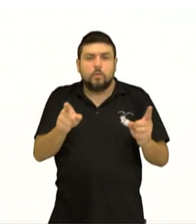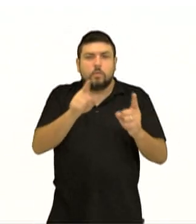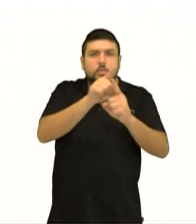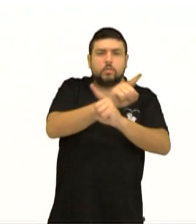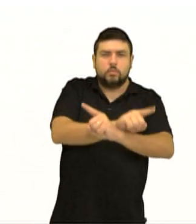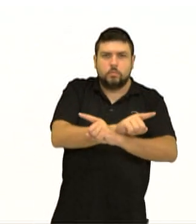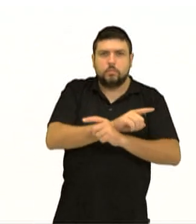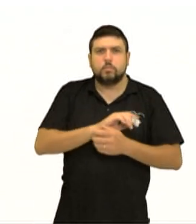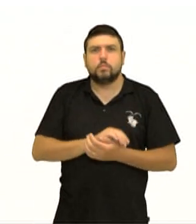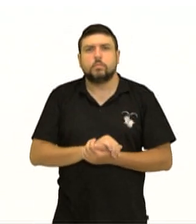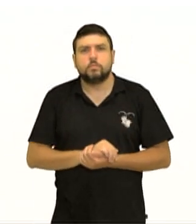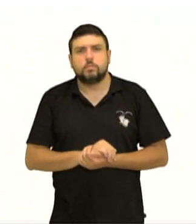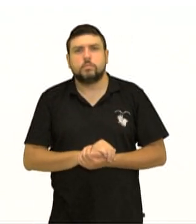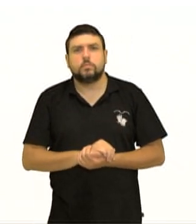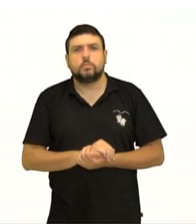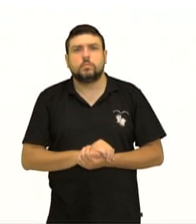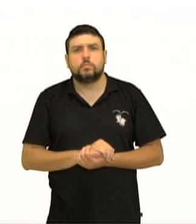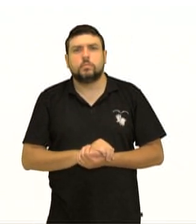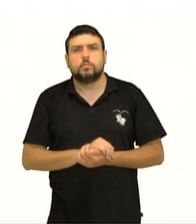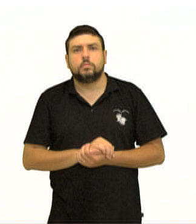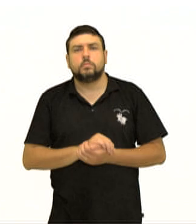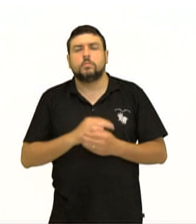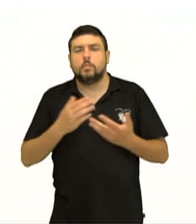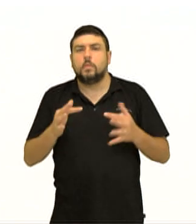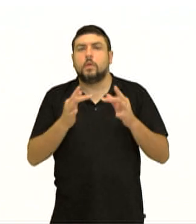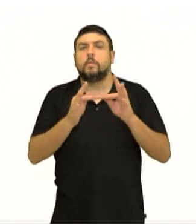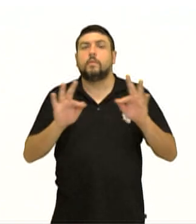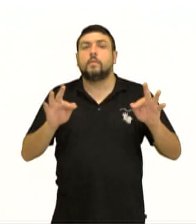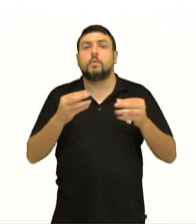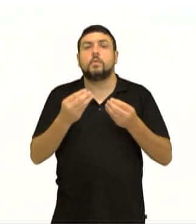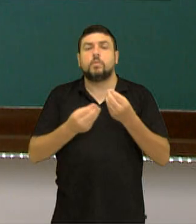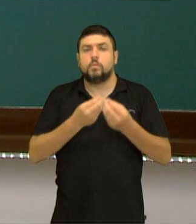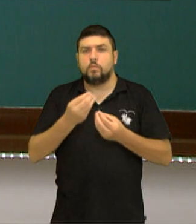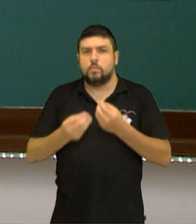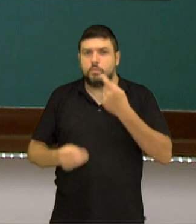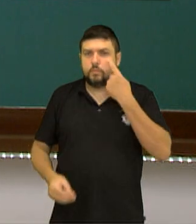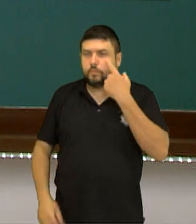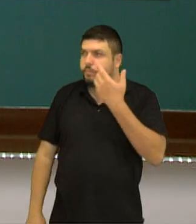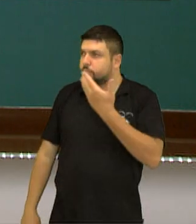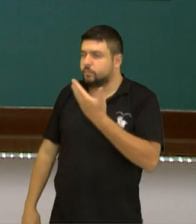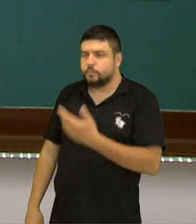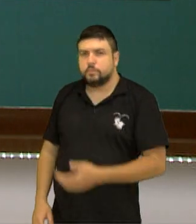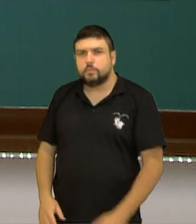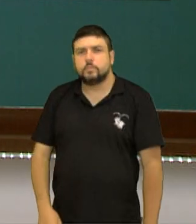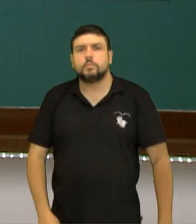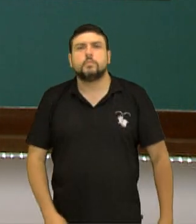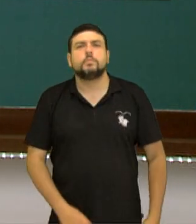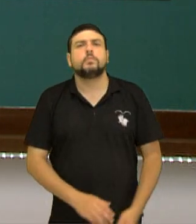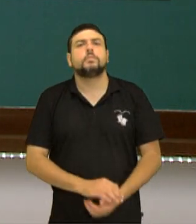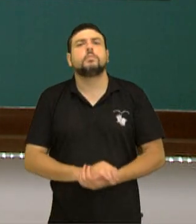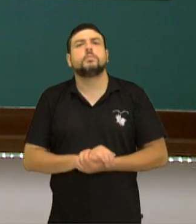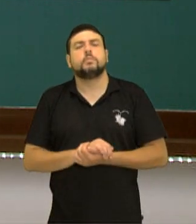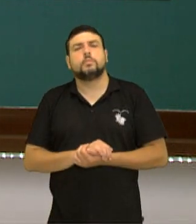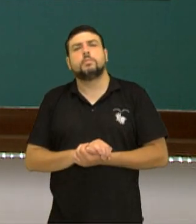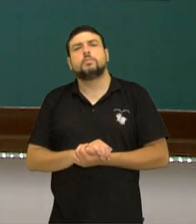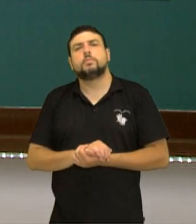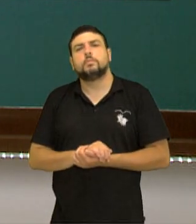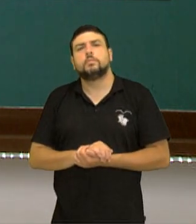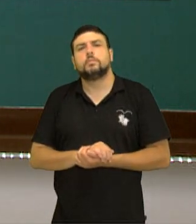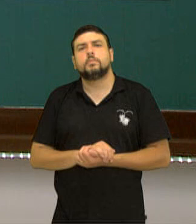do sujeito, tá bom? Então a frase ficou, What should she do? O que ela deveria